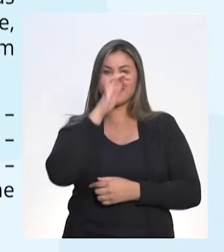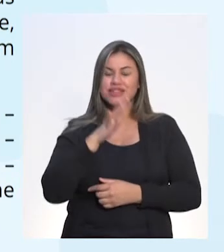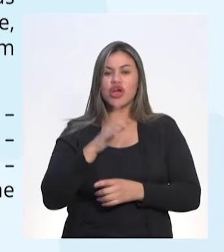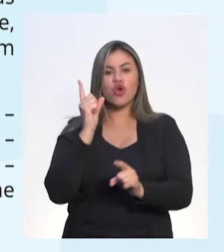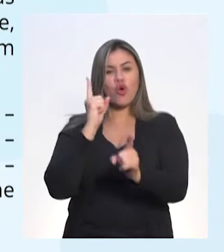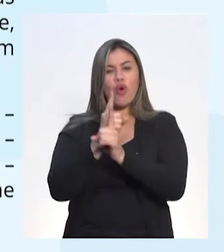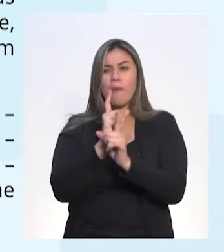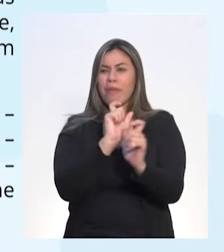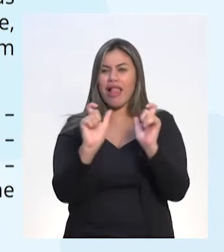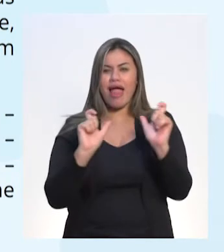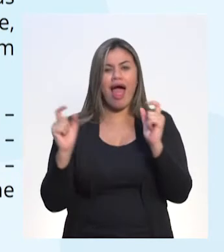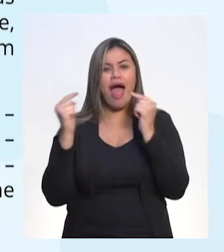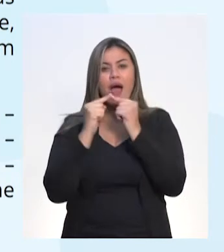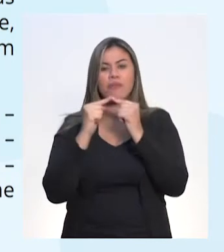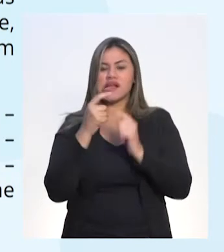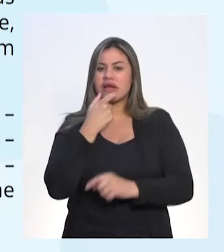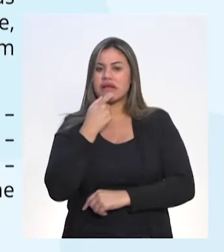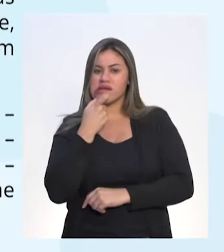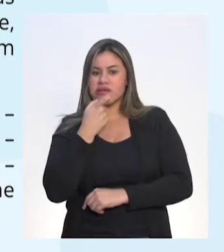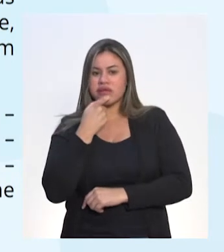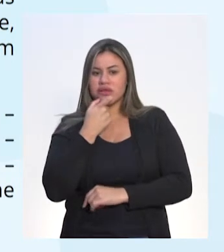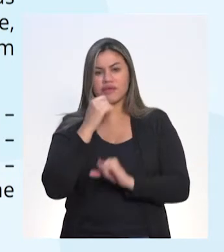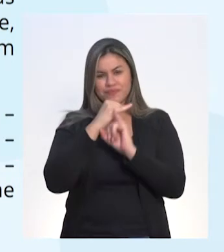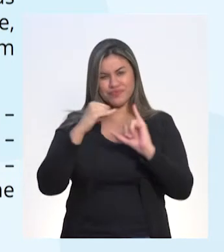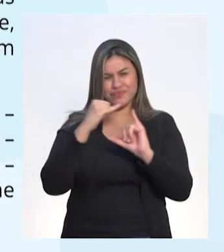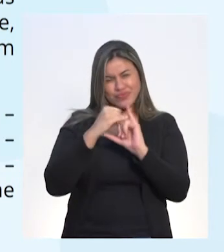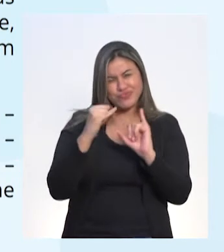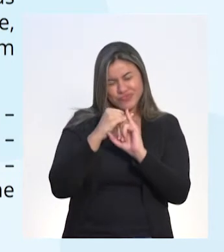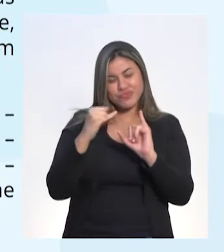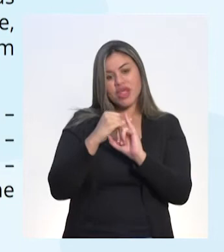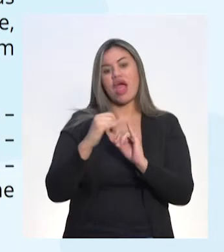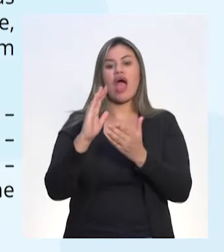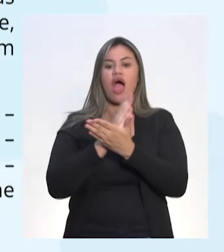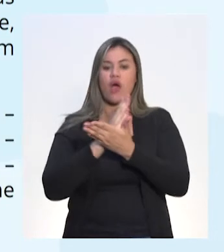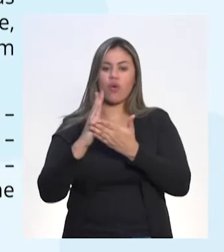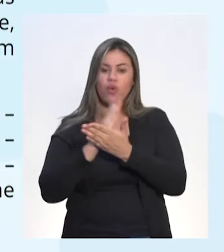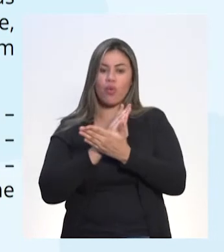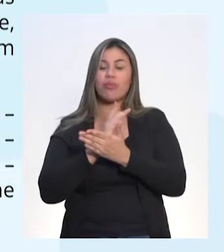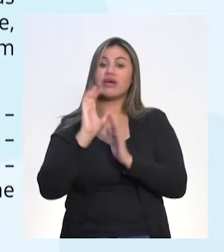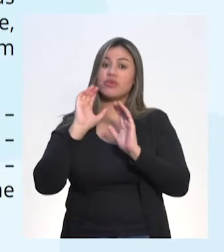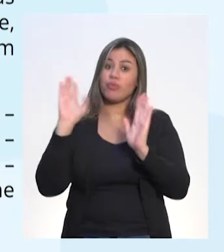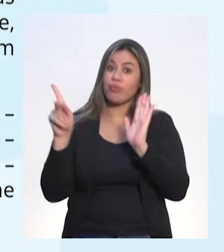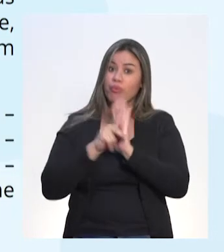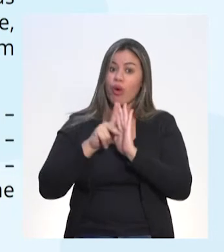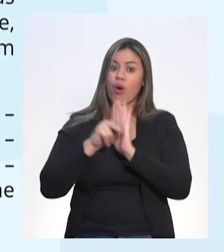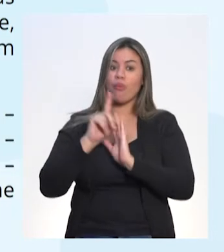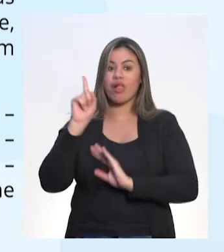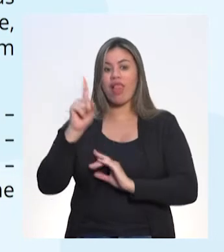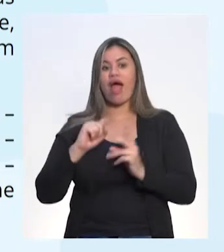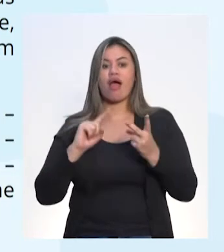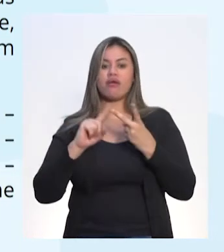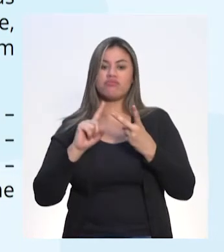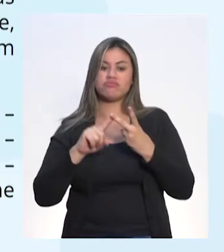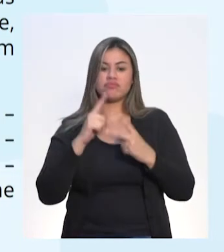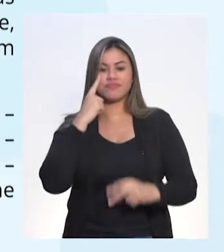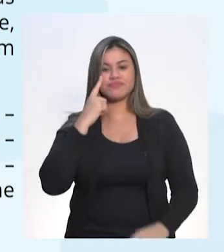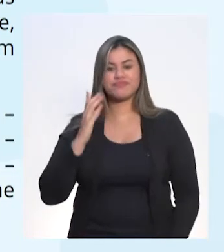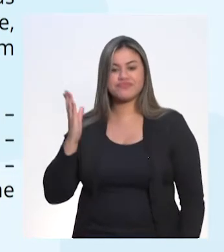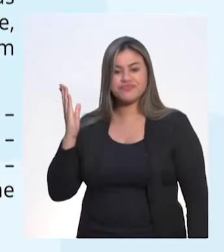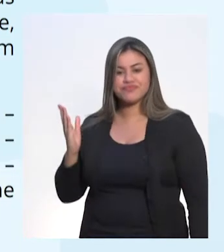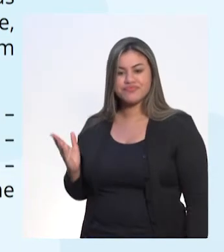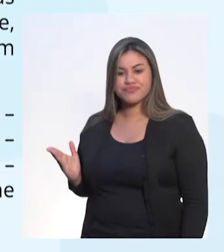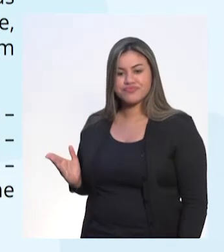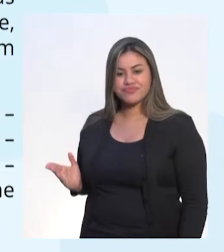origem inglesa. Muitas ainda estão grafadas, né, como na sua origem. E outras já foram abrasileiradas. Olha o exemplo aqui. Shampoo, uísque,